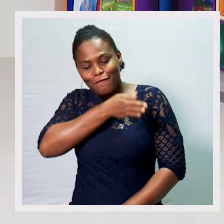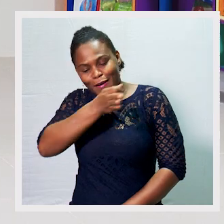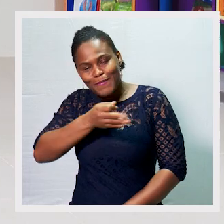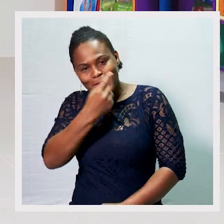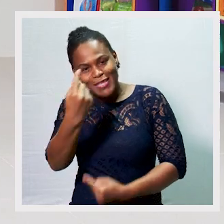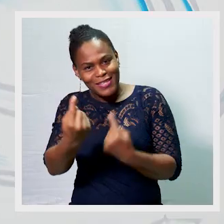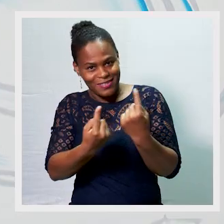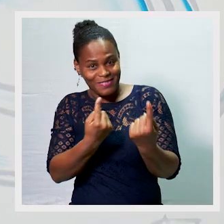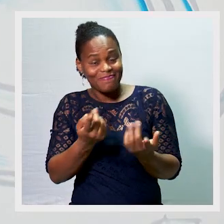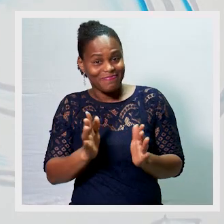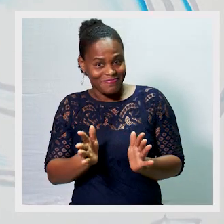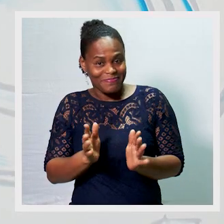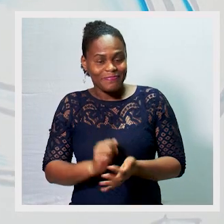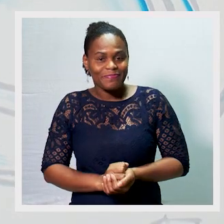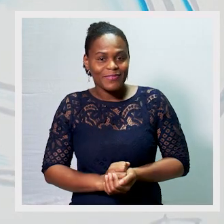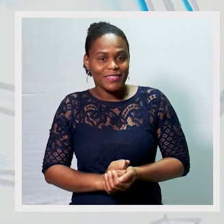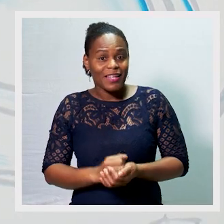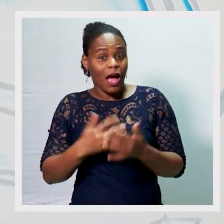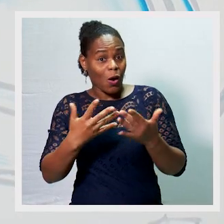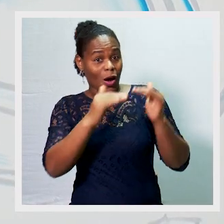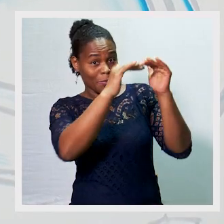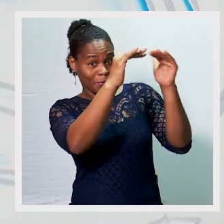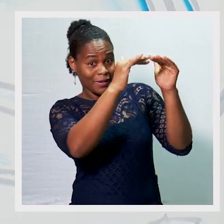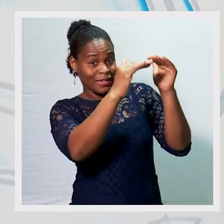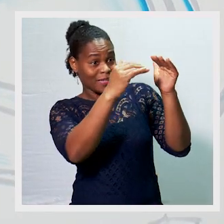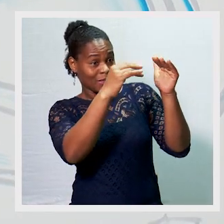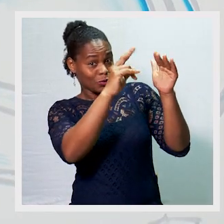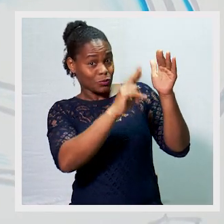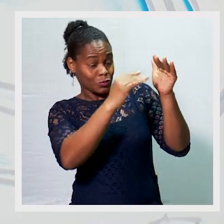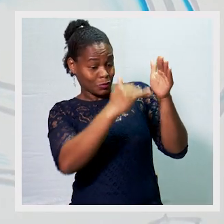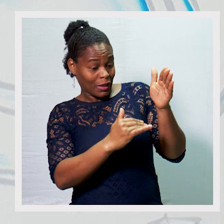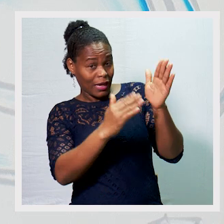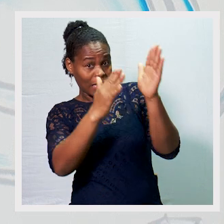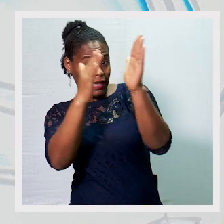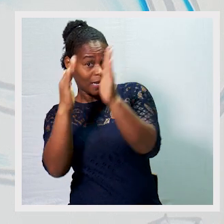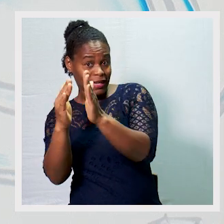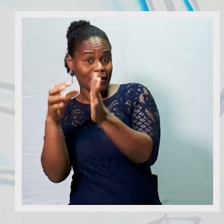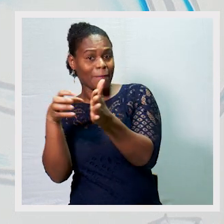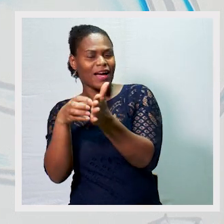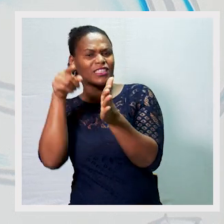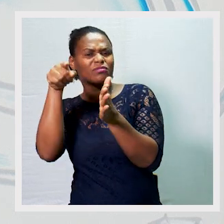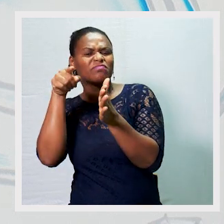família. E na segunda imagem, aquela que está no meio,